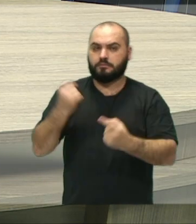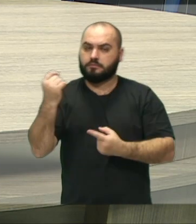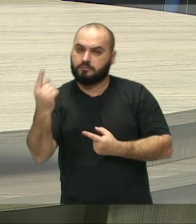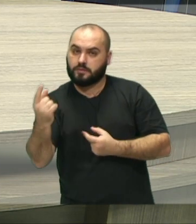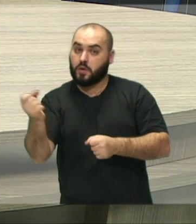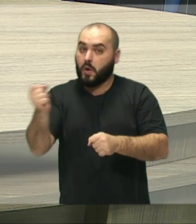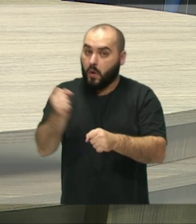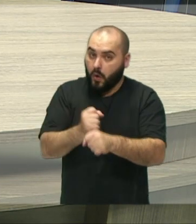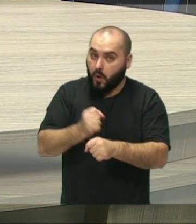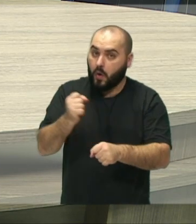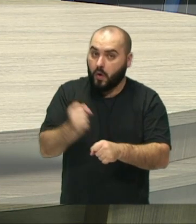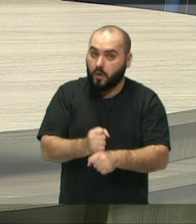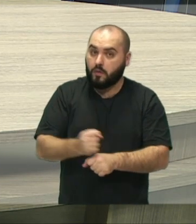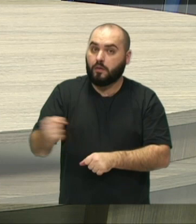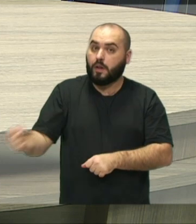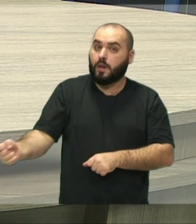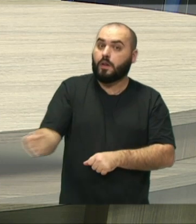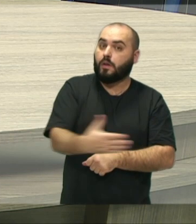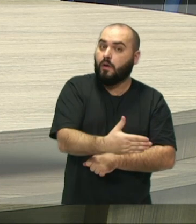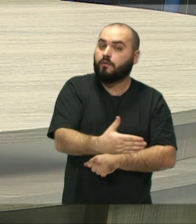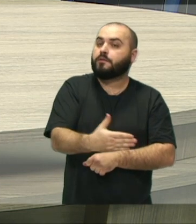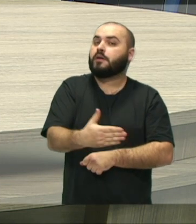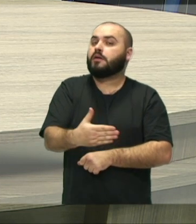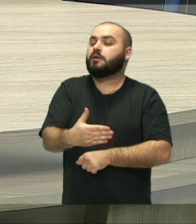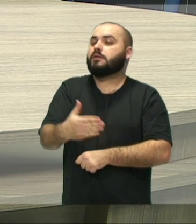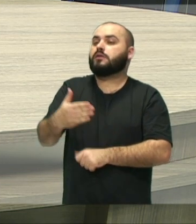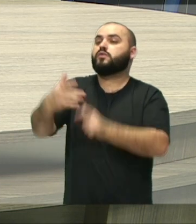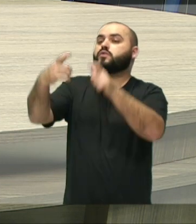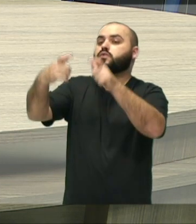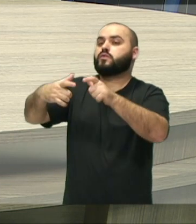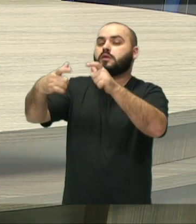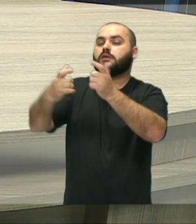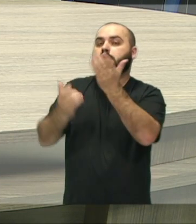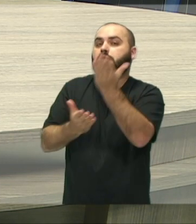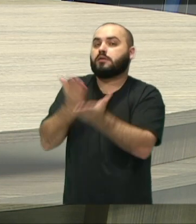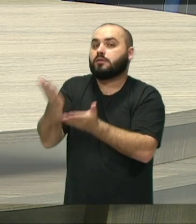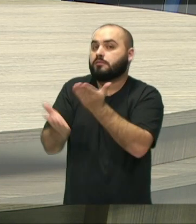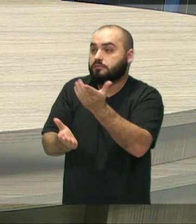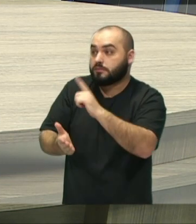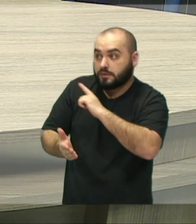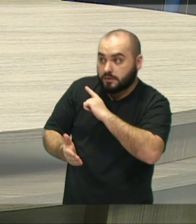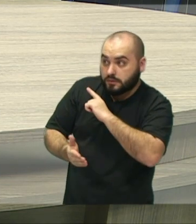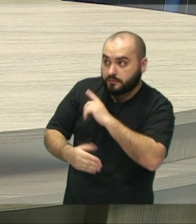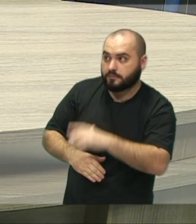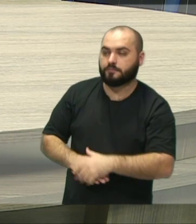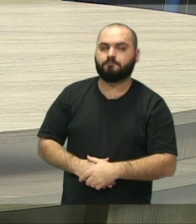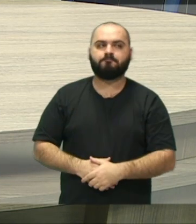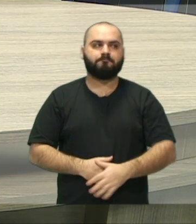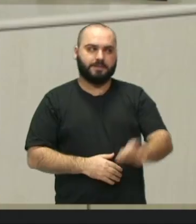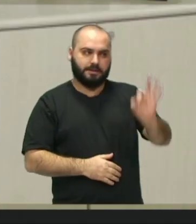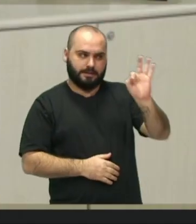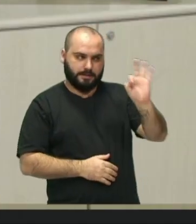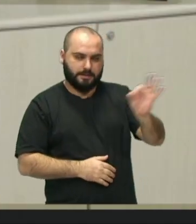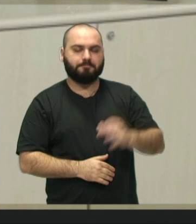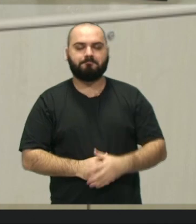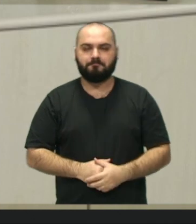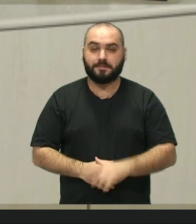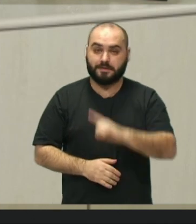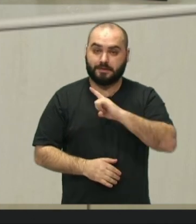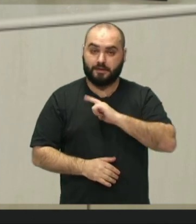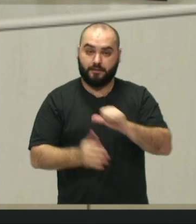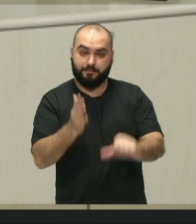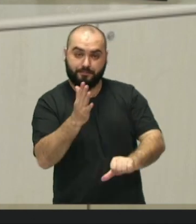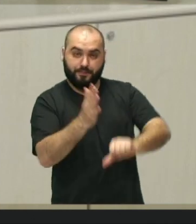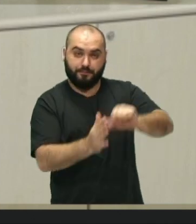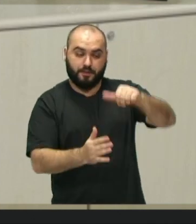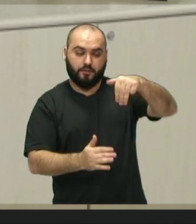obra mesmo, de uma nova estação de tratamento? Isso aí, Liz. Nós temos esse primeiro módulo pronto, então, tem esse